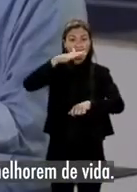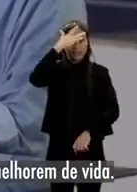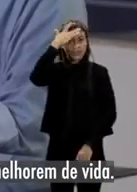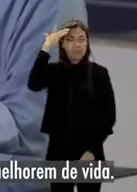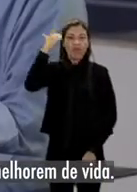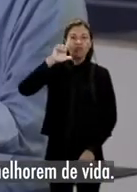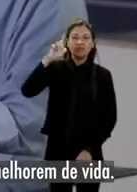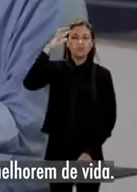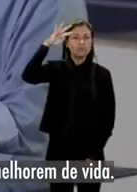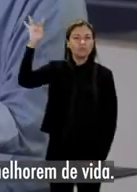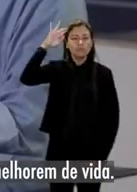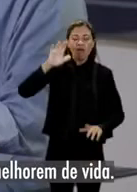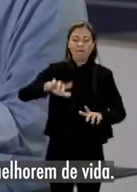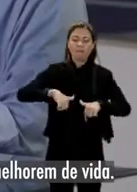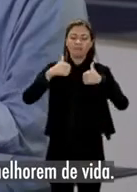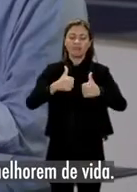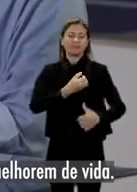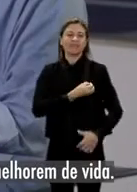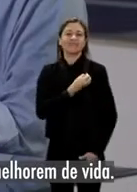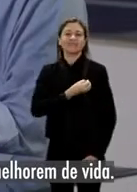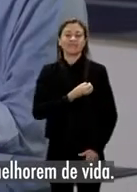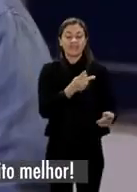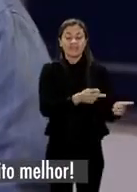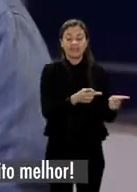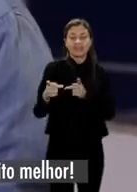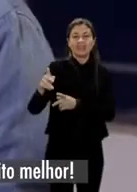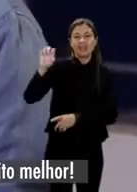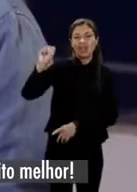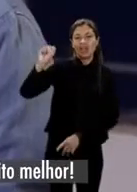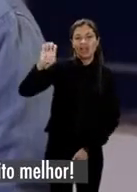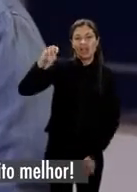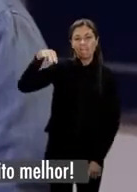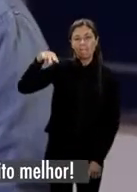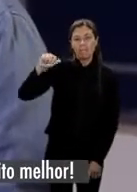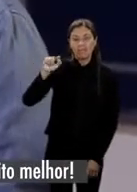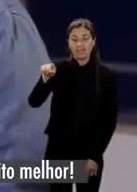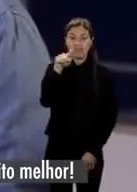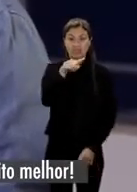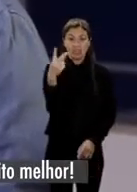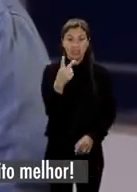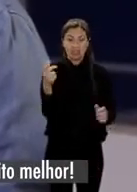mais pessoas alcancem os seus sonhos e melhorem de vida. Bem-vinda,